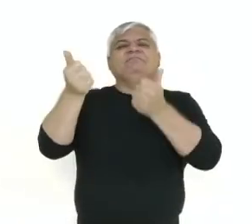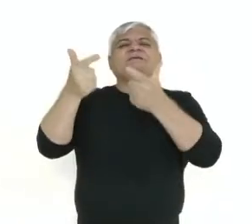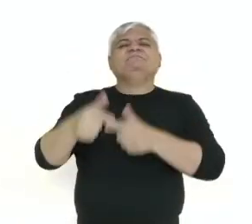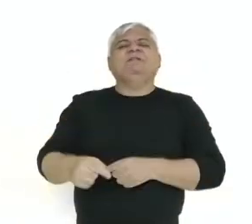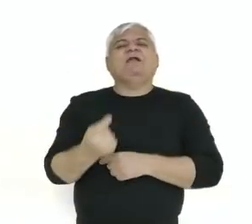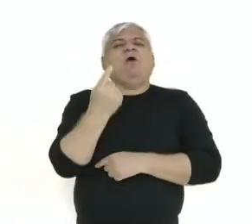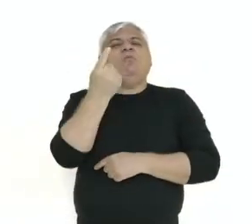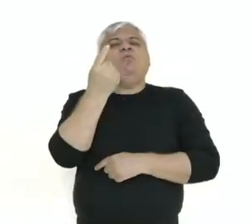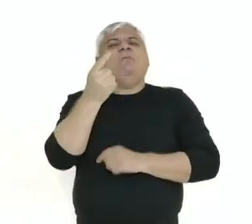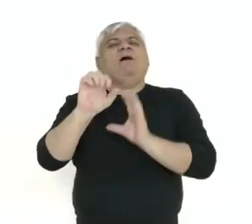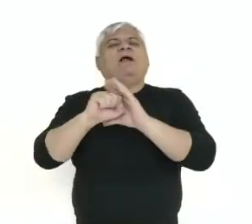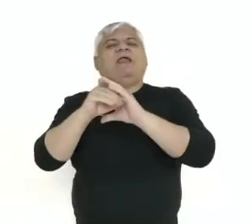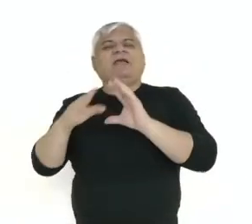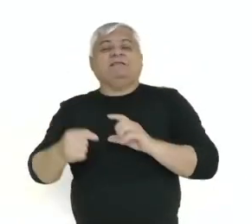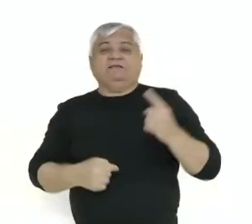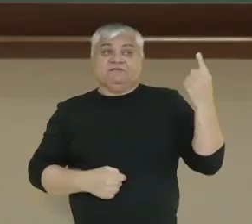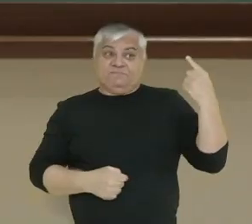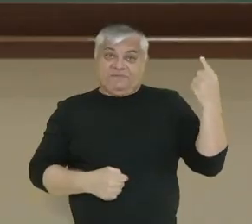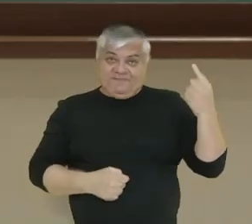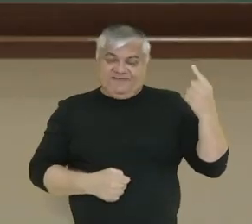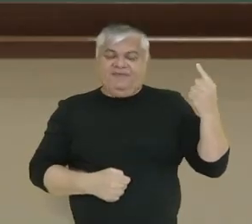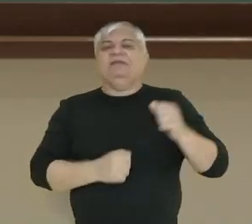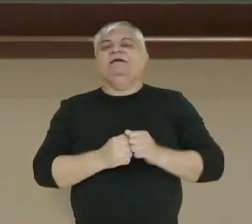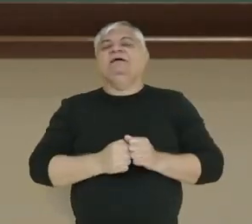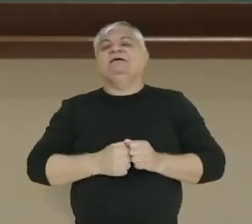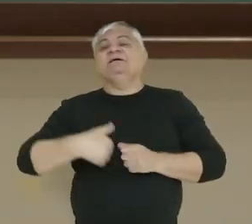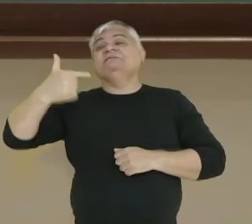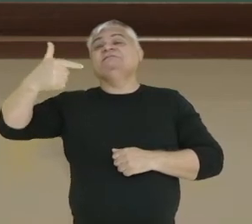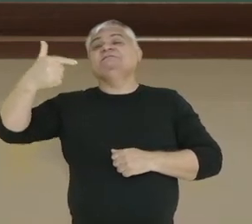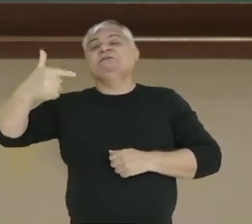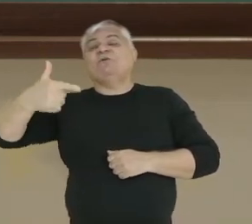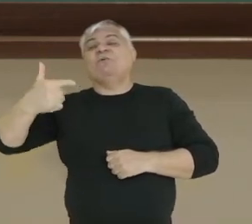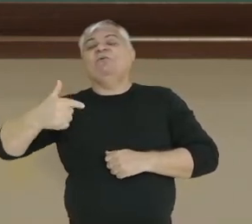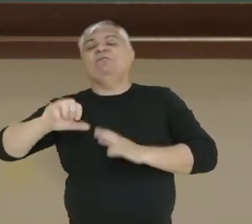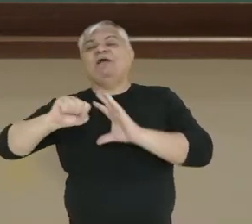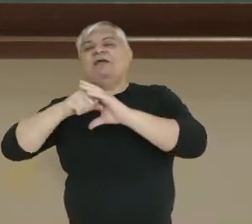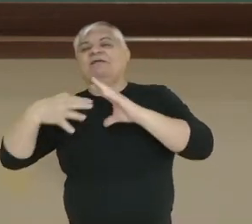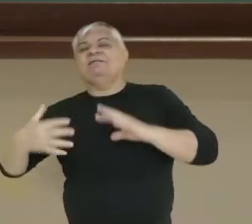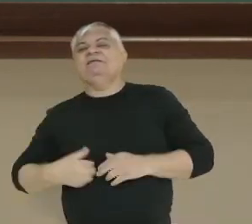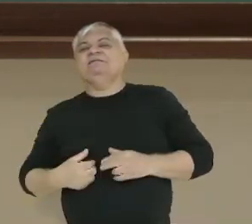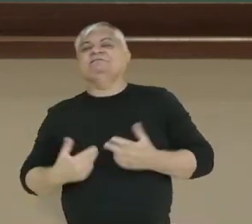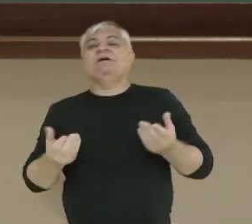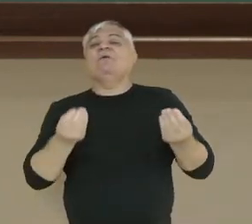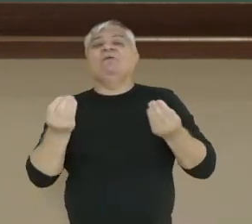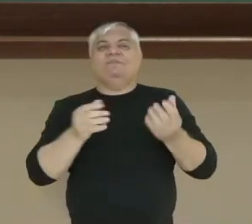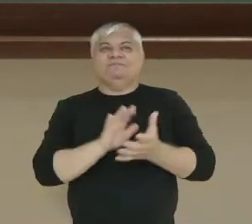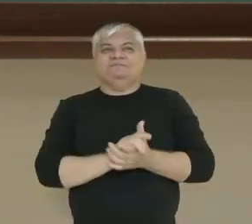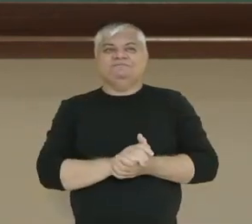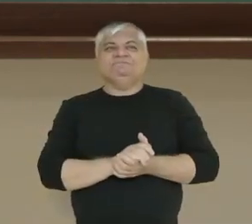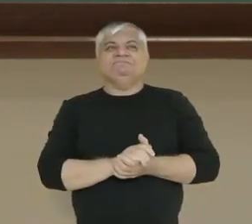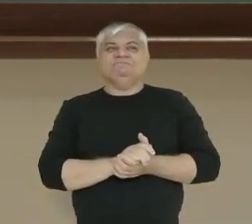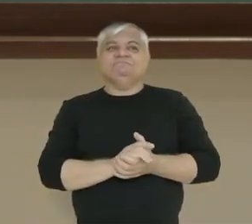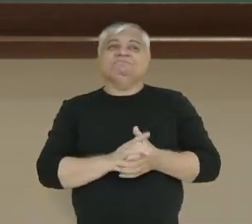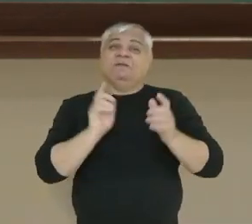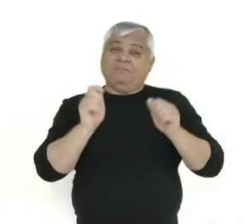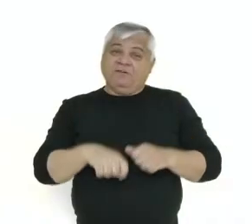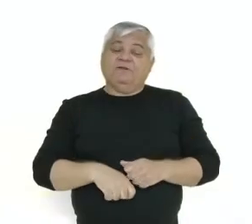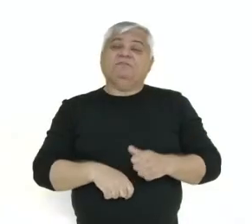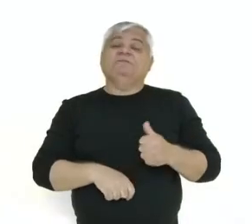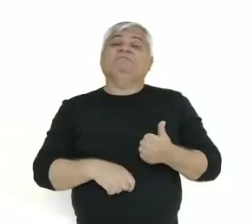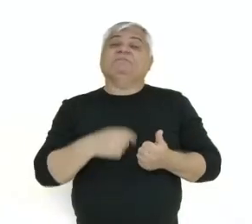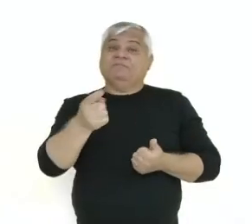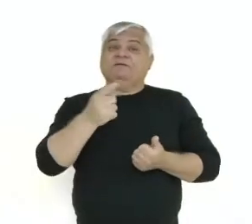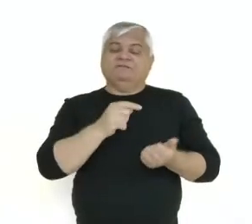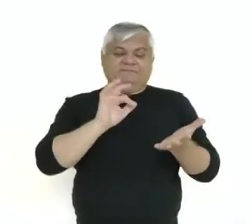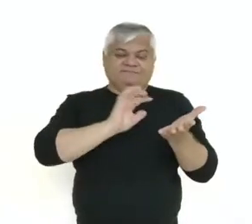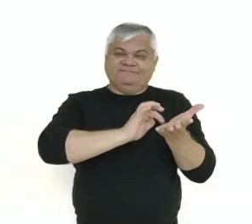a primeira revolução da segunda revolução industrial. E a gente pode ter aqui, por exemplo,